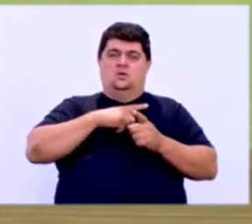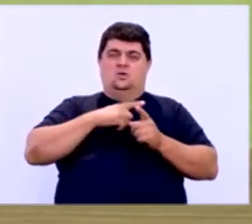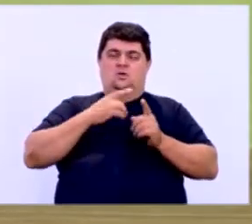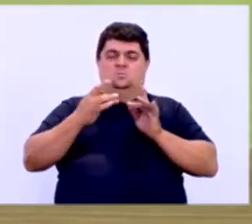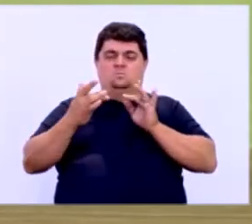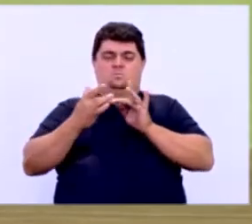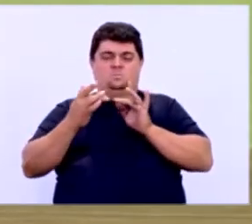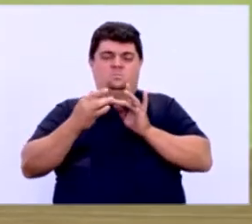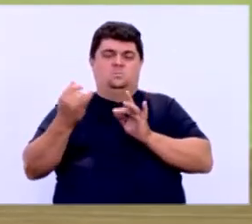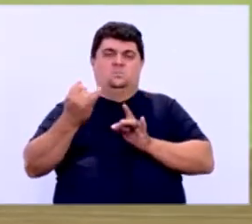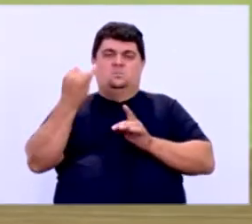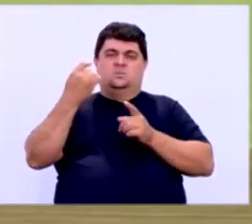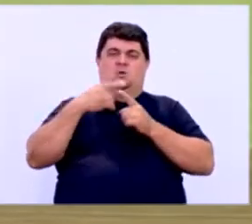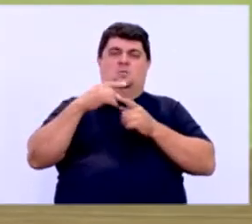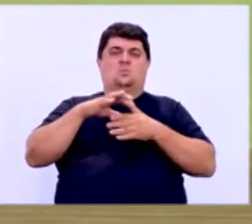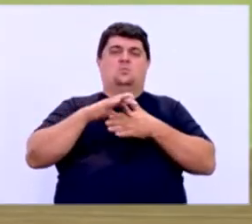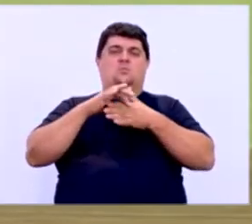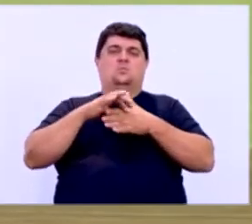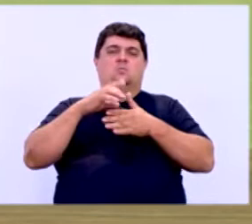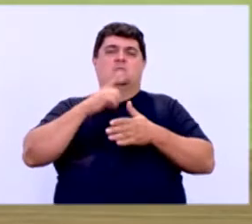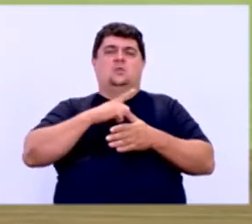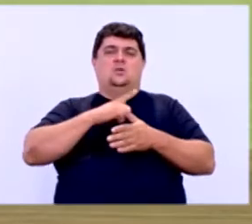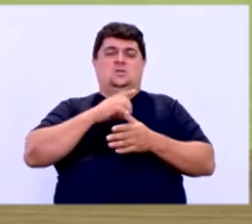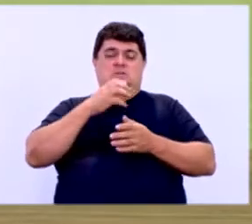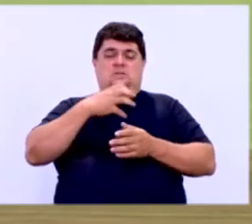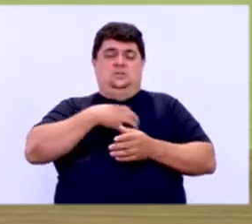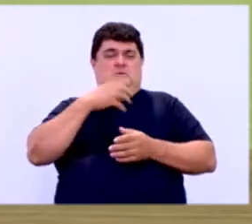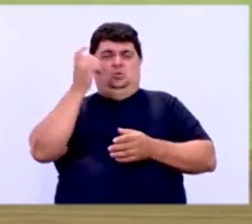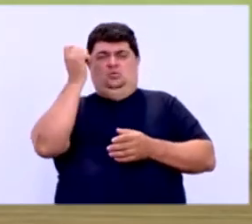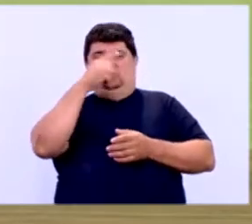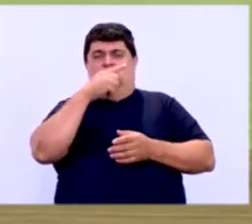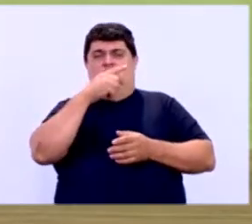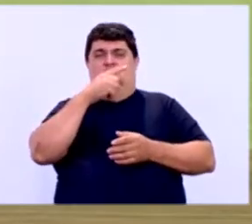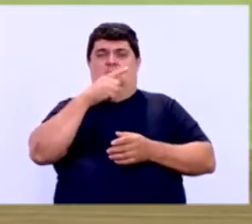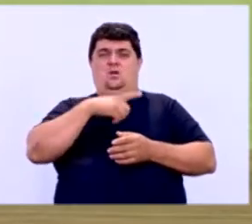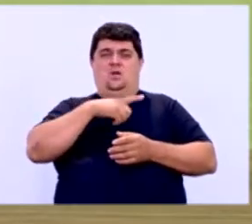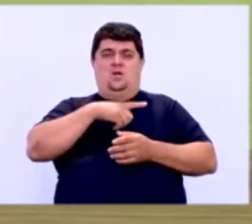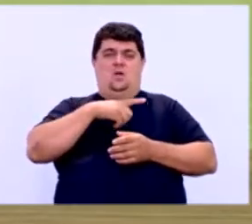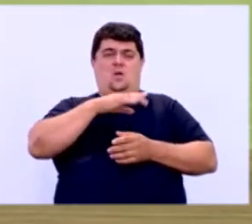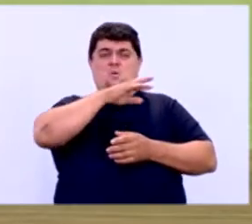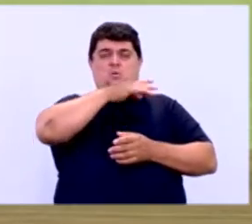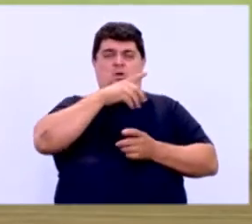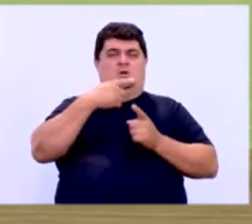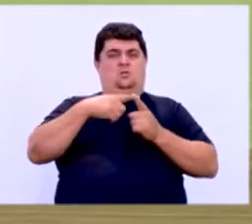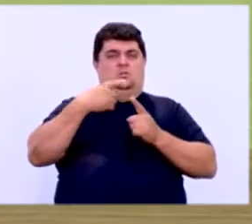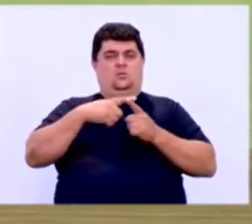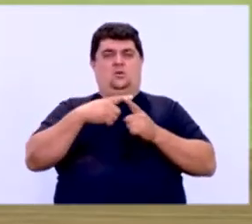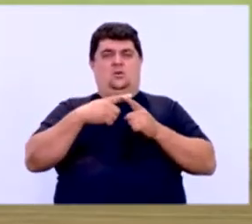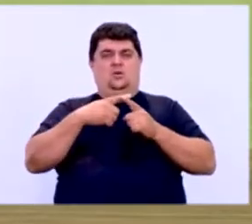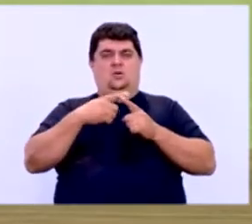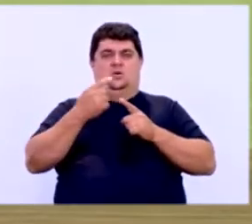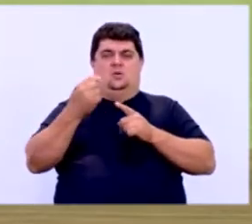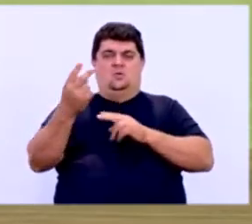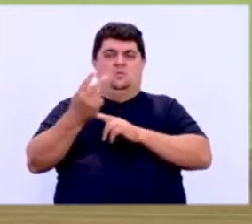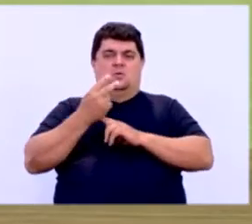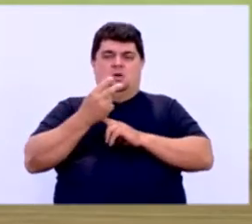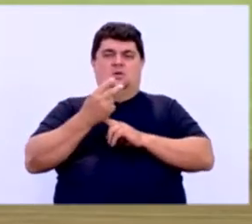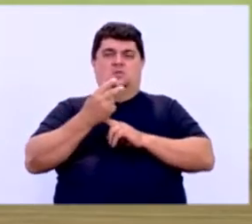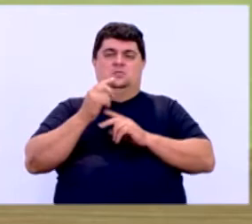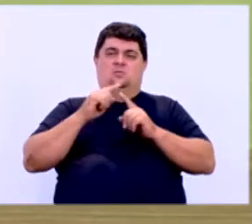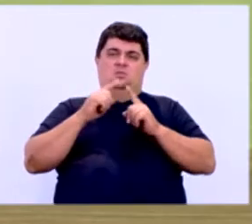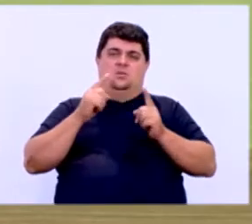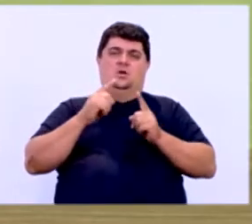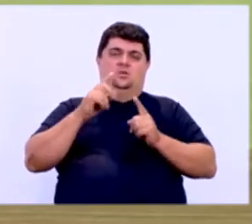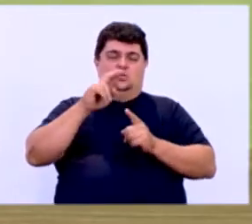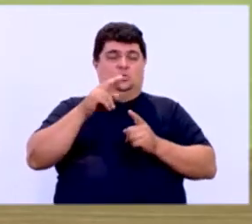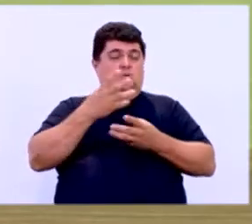organização, principalmente quando ela estiver em dificuldades, né, que seria o pior cenário para ir em busca de capital de terceiros, mas acaba sendo